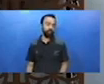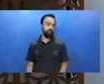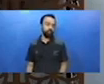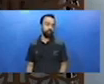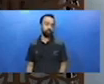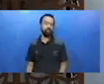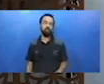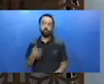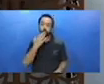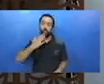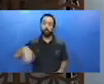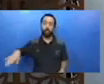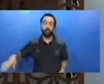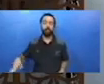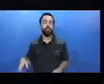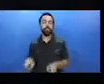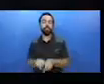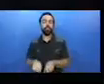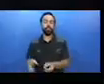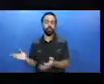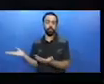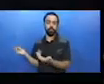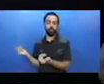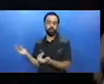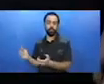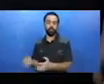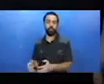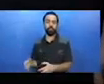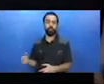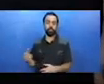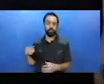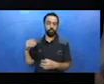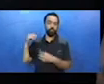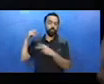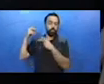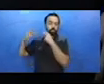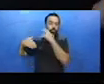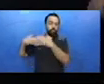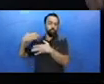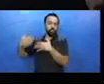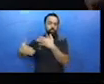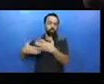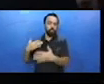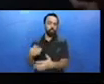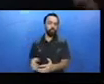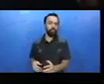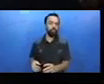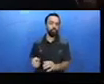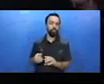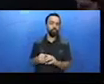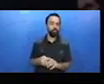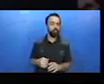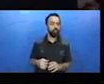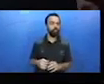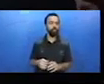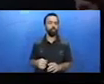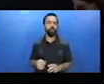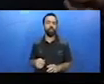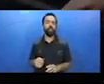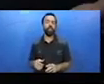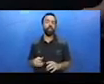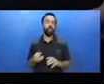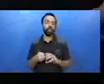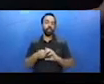As crianças e os jovens, desde a primeira infância, desde as primeiras idades, desde pequenininho, eles têm uma característica muito interessante. Por